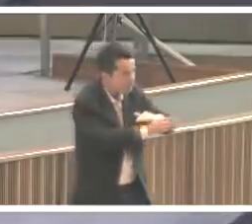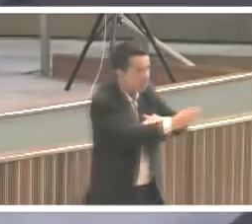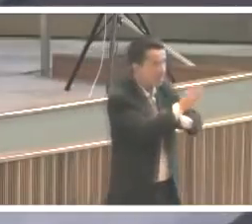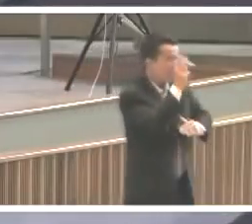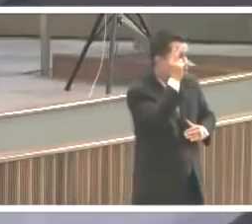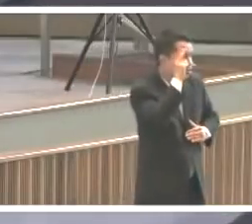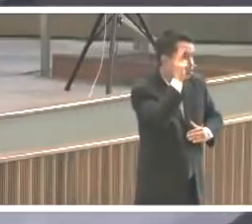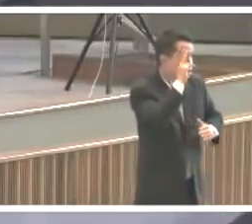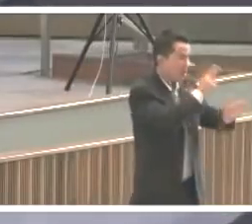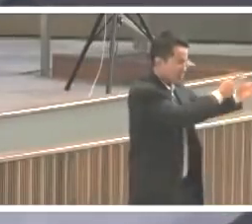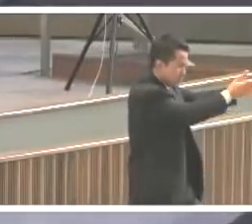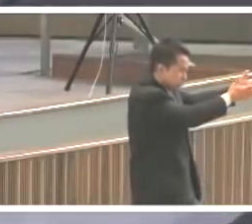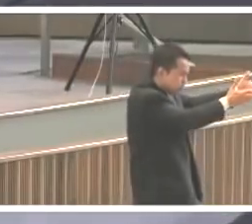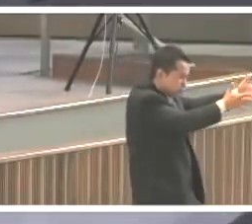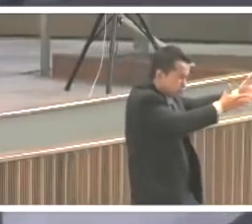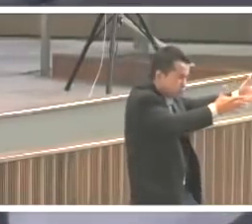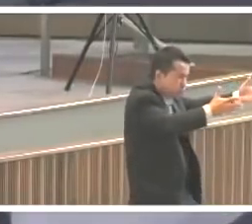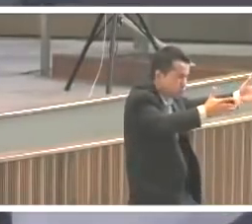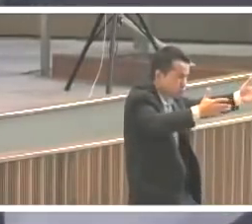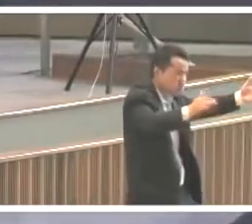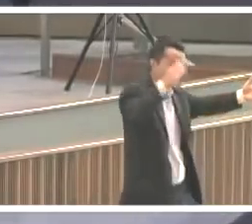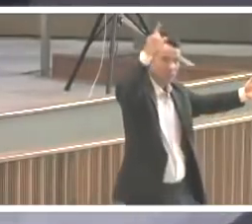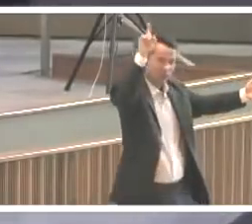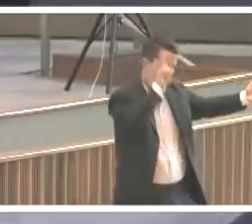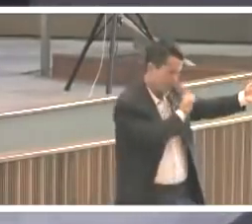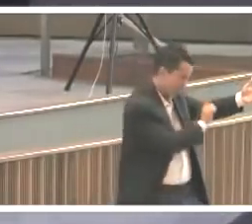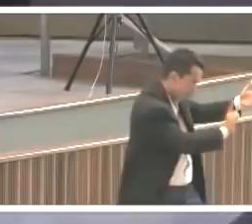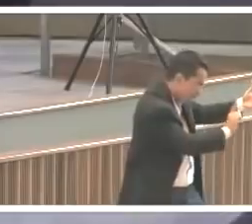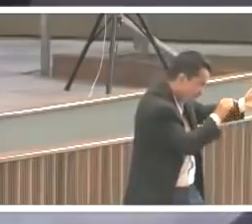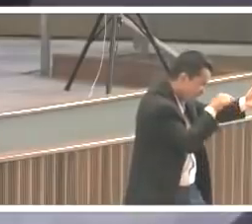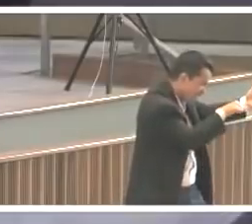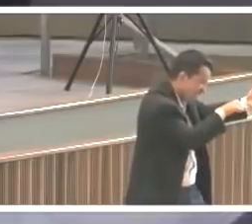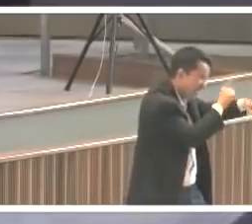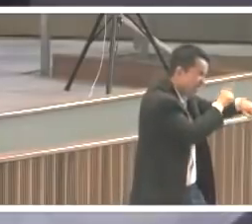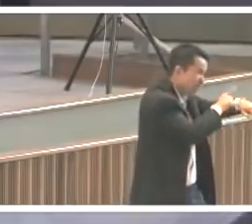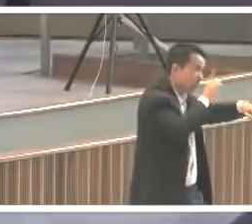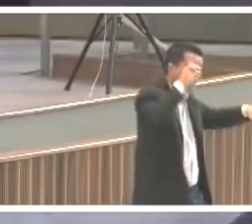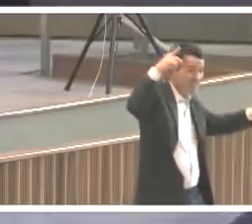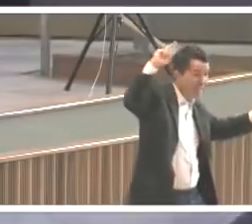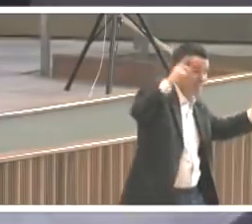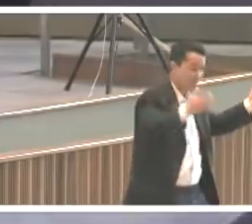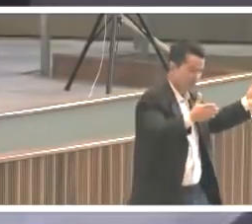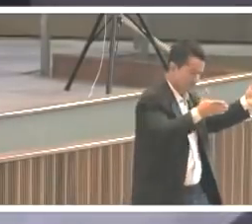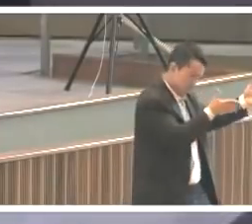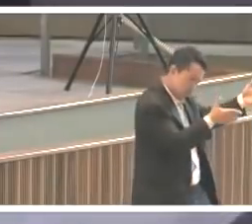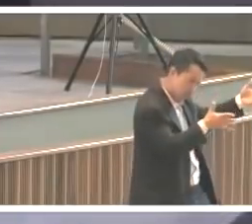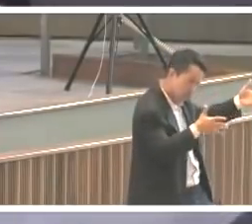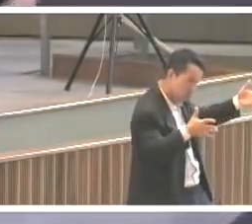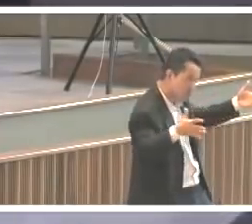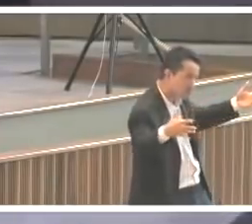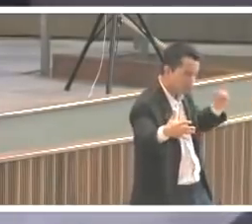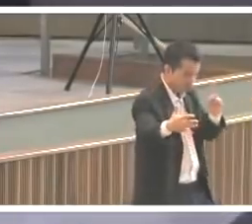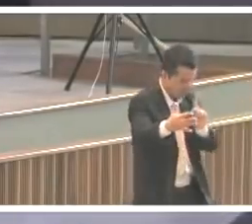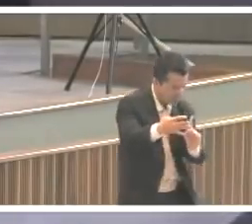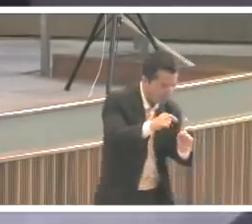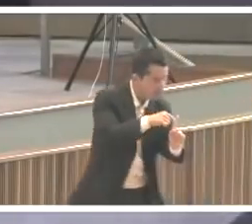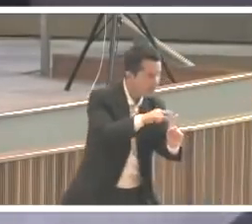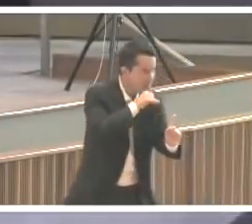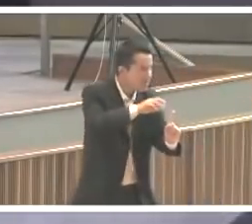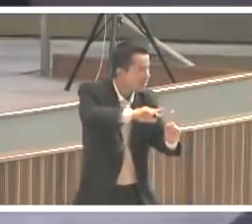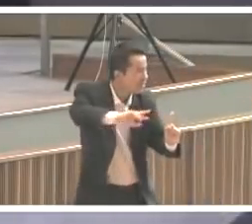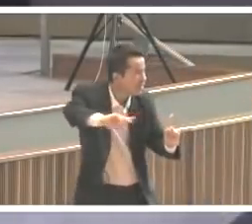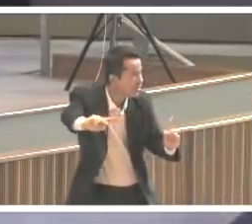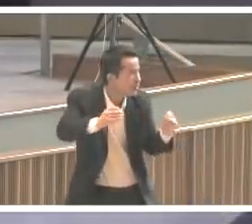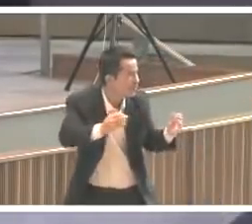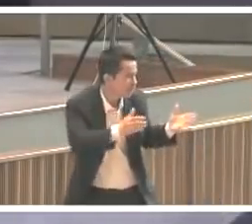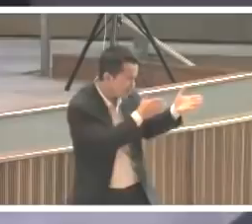trabalha especificamente na nossa vida, que é o kairos, é o mover de Deus em direção a gente.